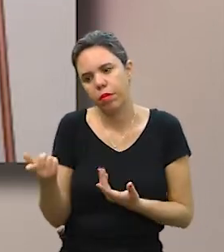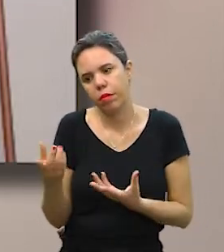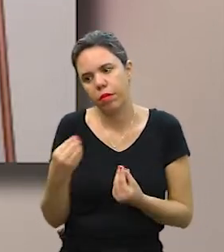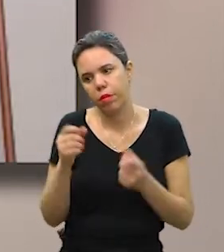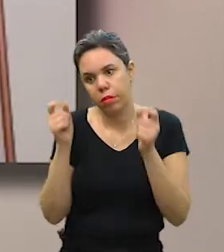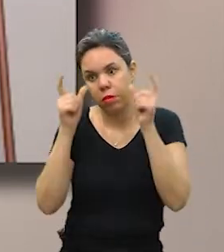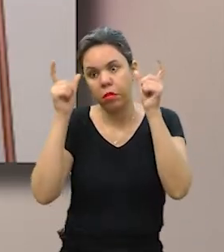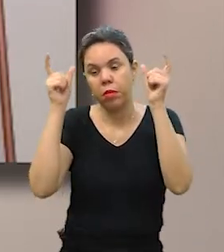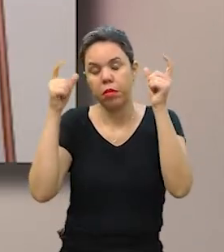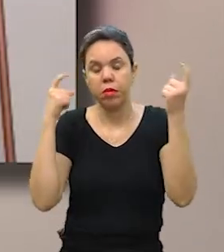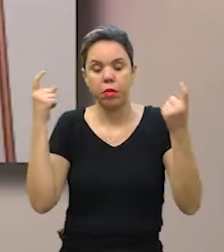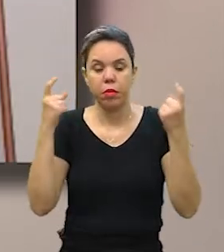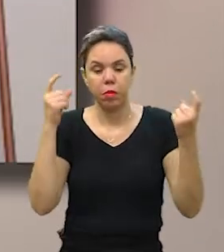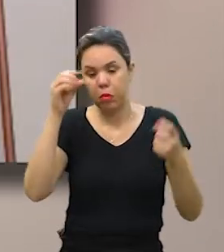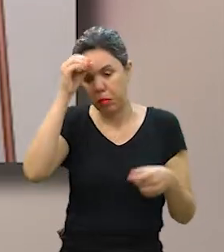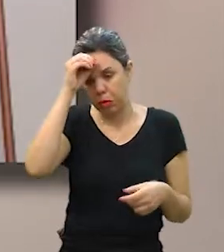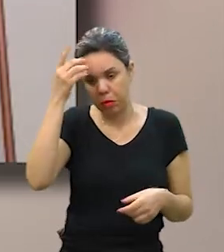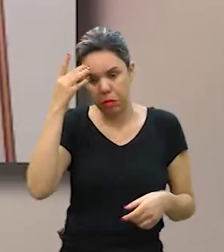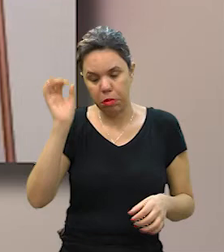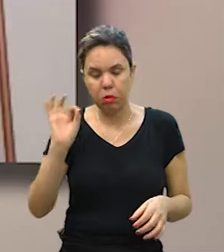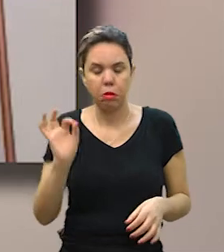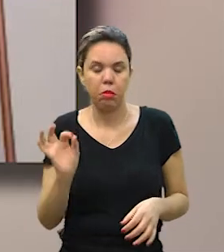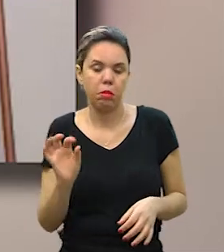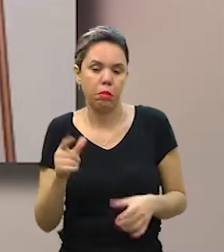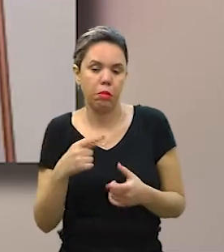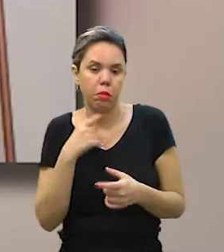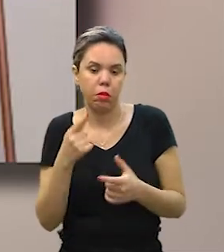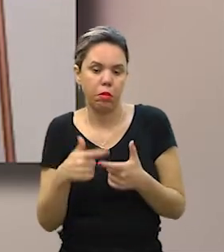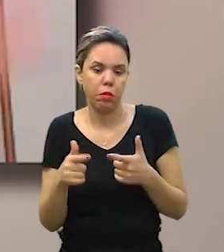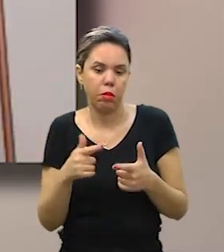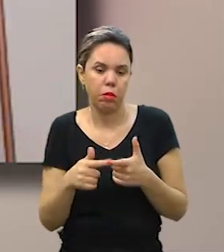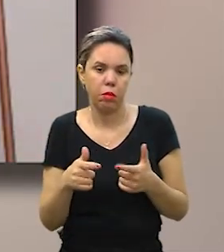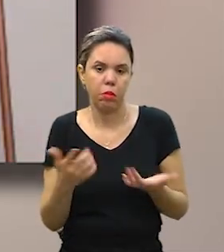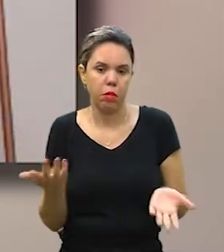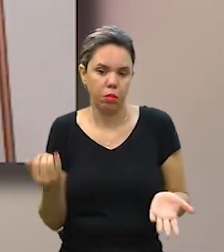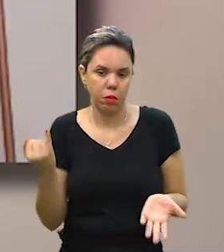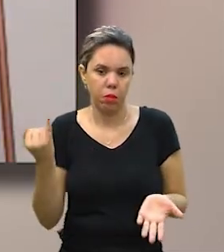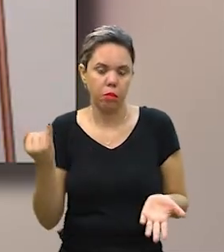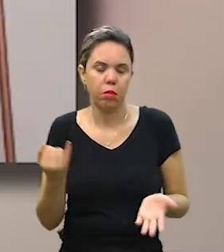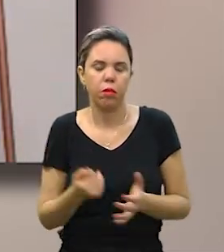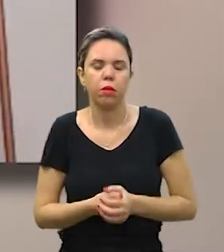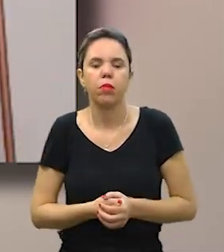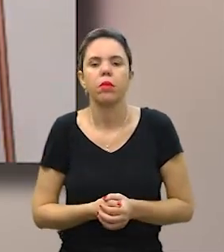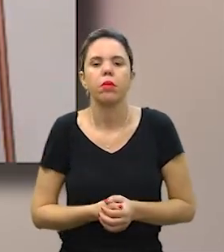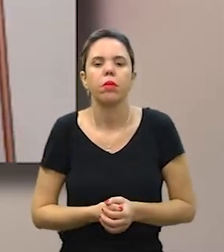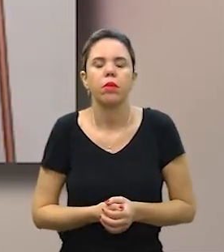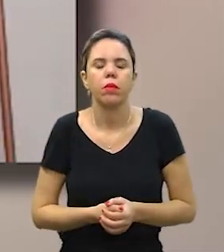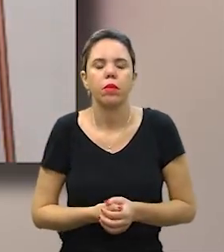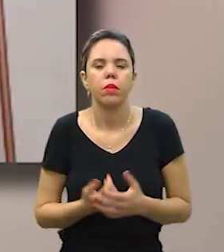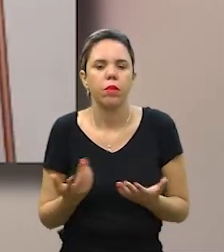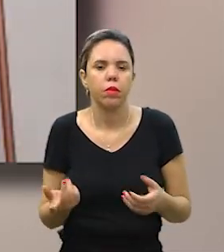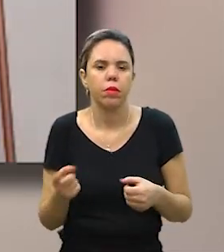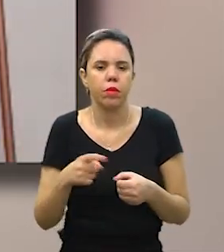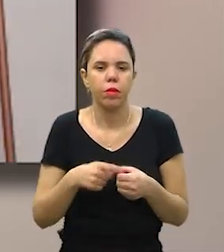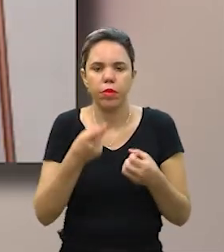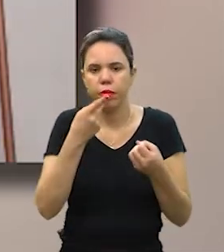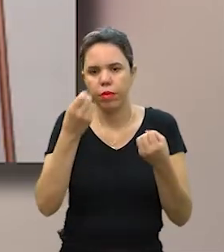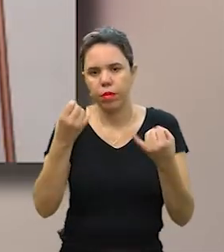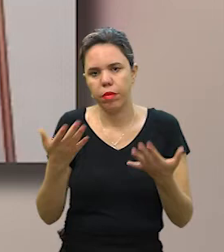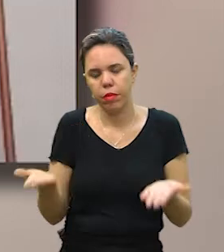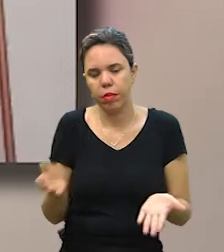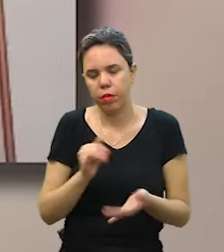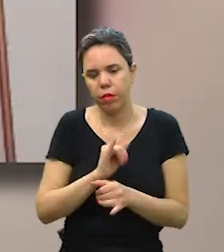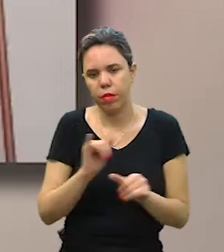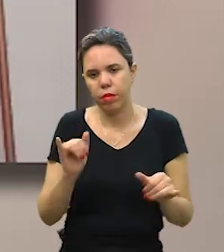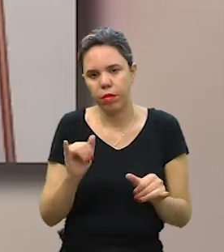ou quem é mais leigo não entenda, é uma dúvida extremamente importante. Então, volto no que eu acabei